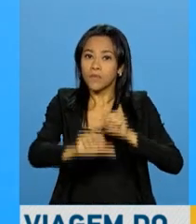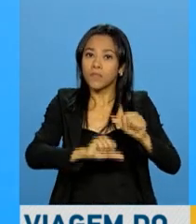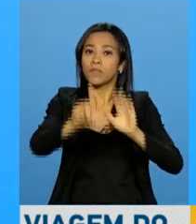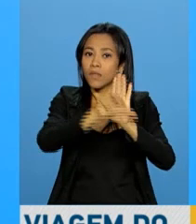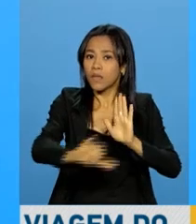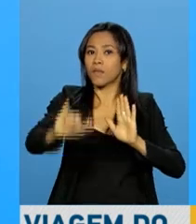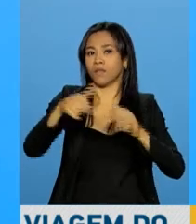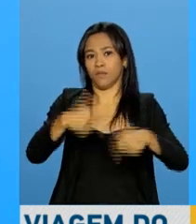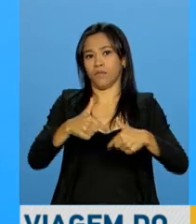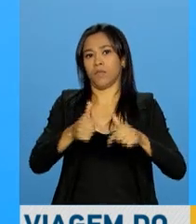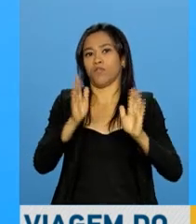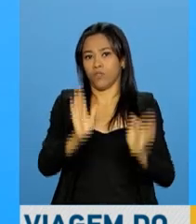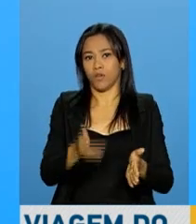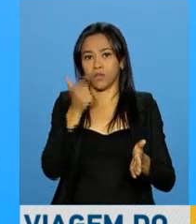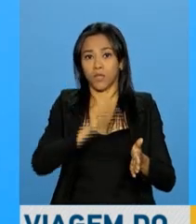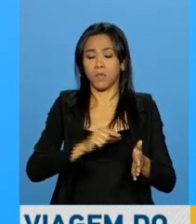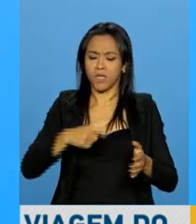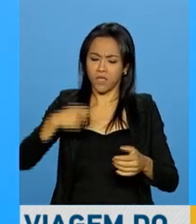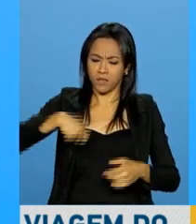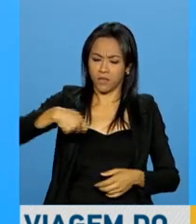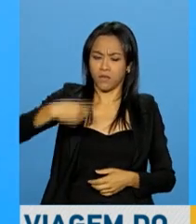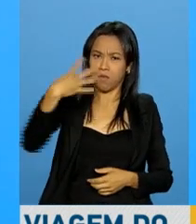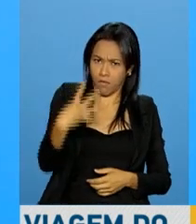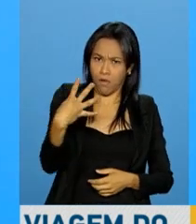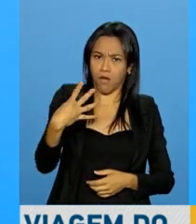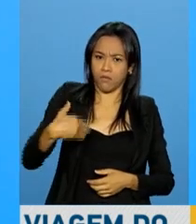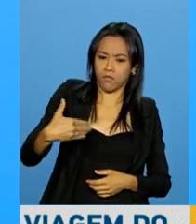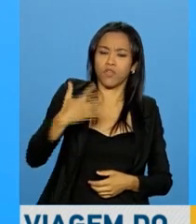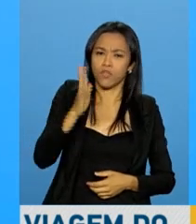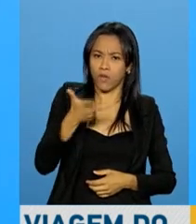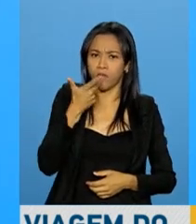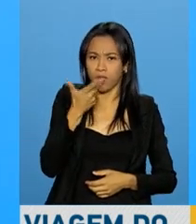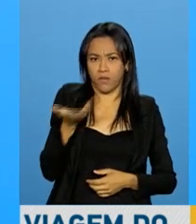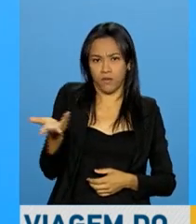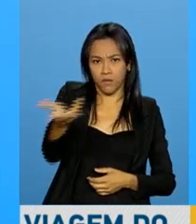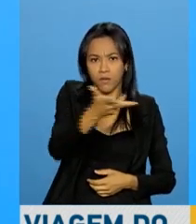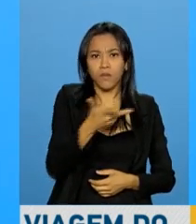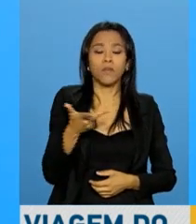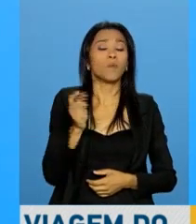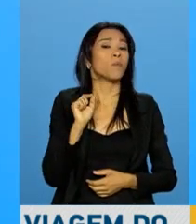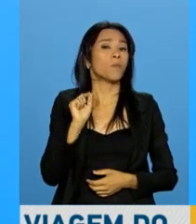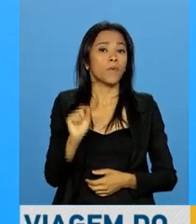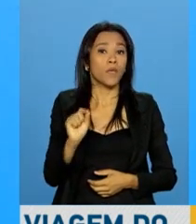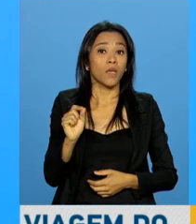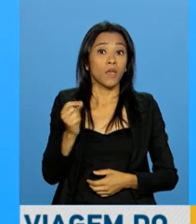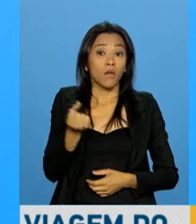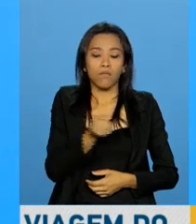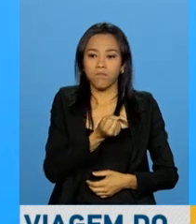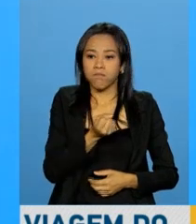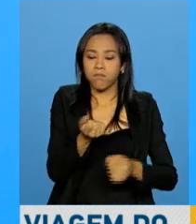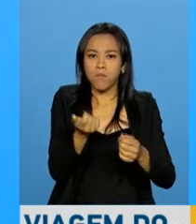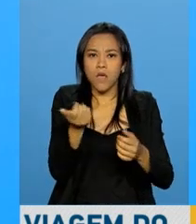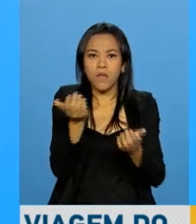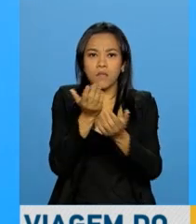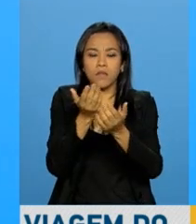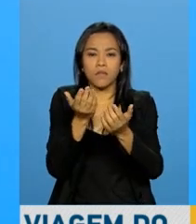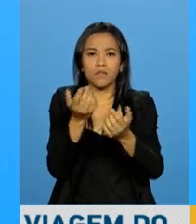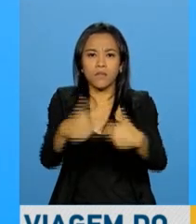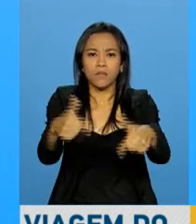últimos 4 meses, como salientei há pouco, o número de empregos com